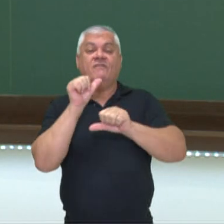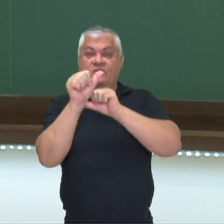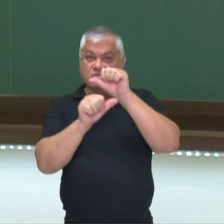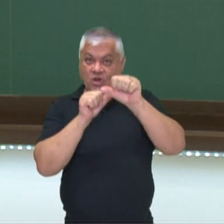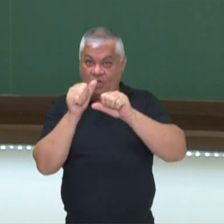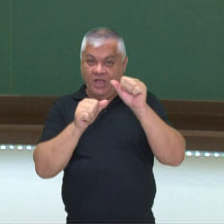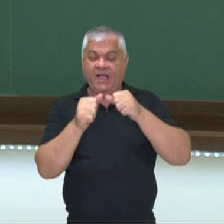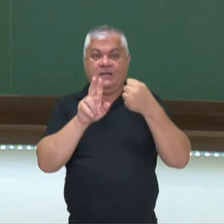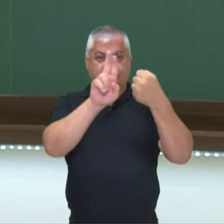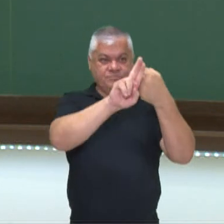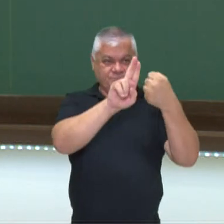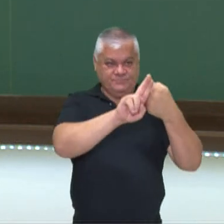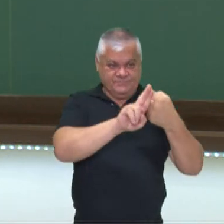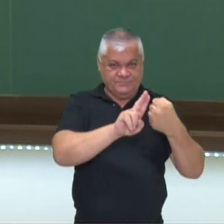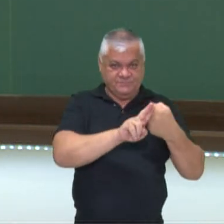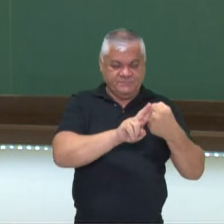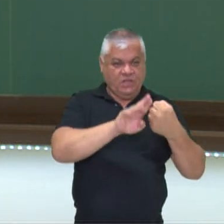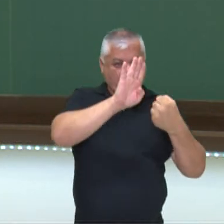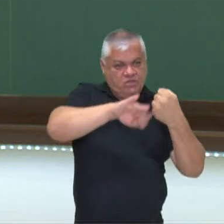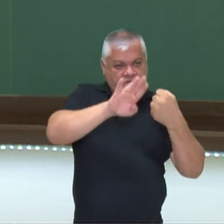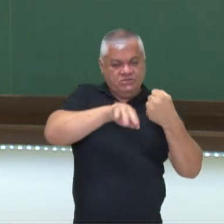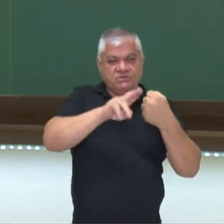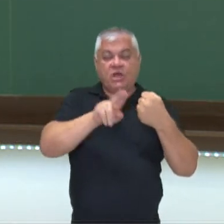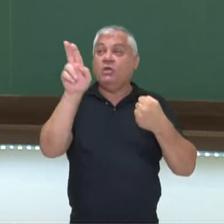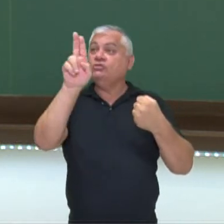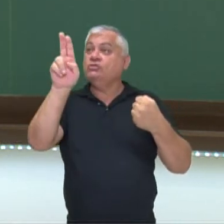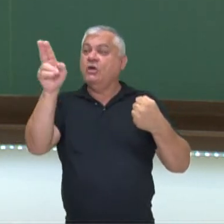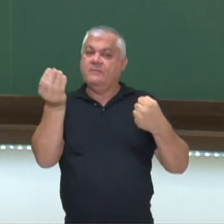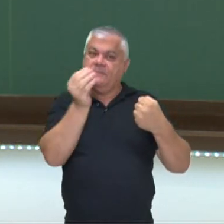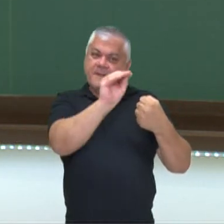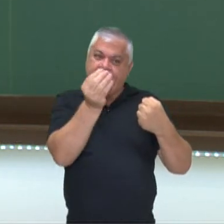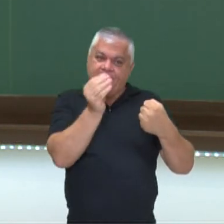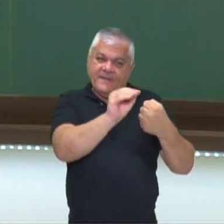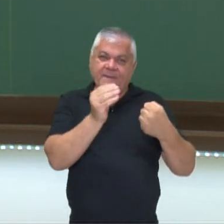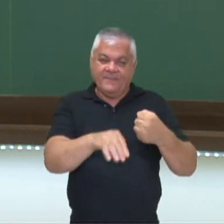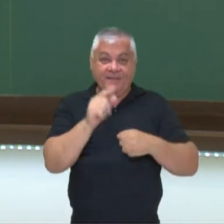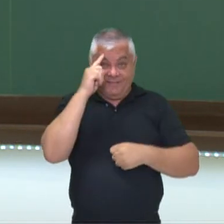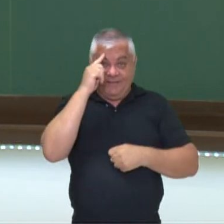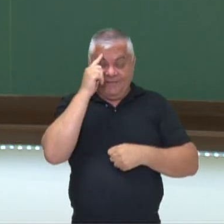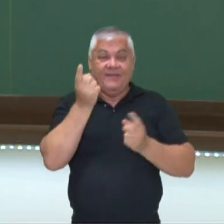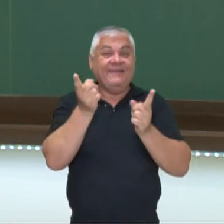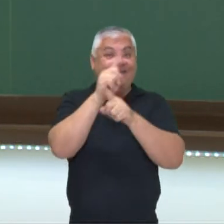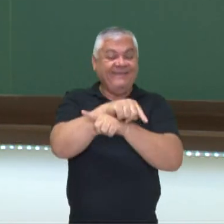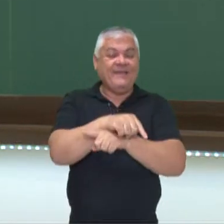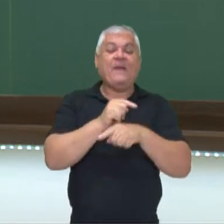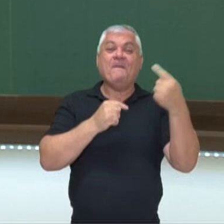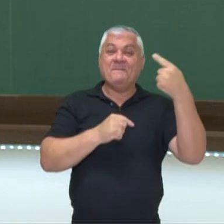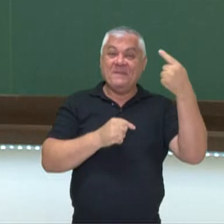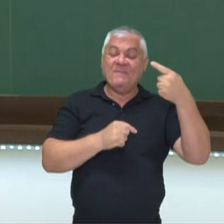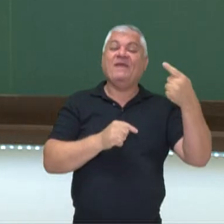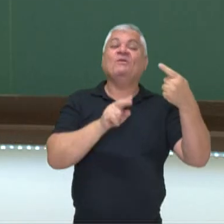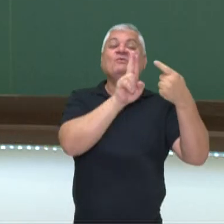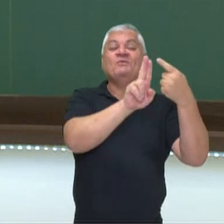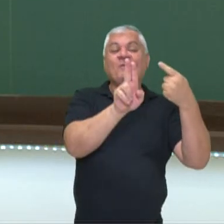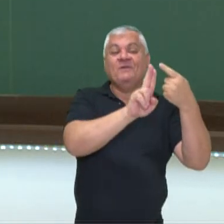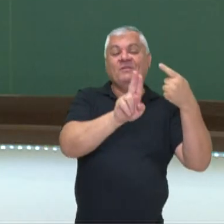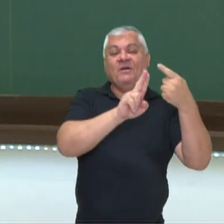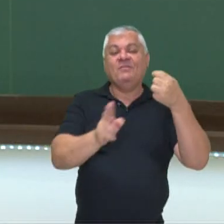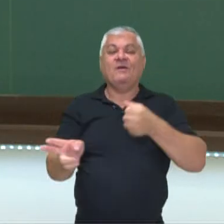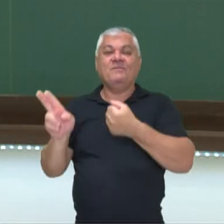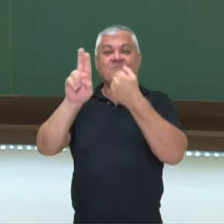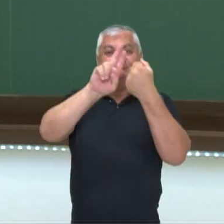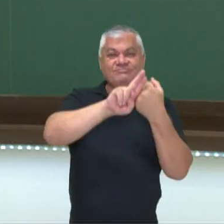pronomes pessoais pelo sujeito agora na caixa. Então, antes a gente sabia que era o sujeito e identificava pelo pronome pessoal. Agora, nós temos os